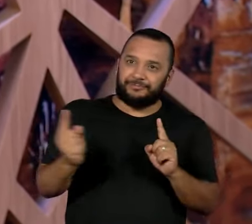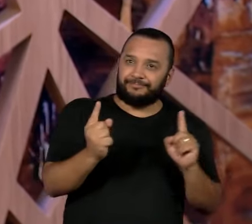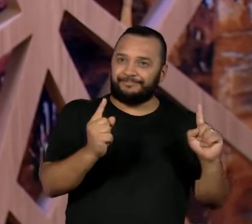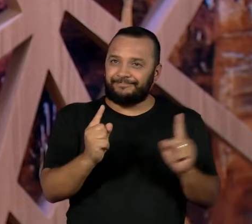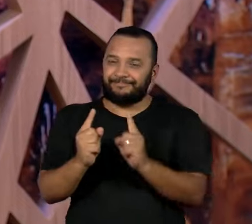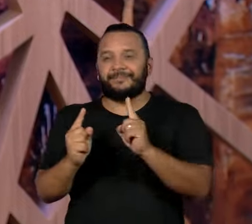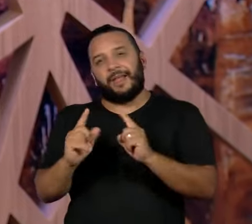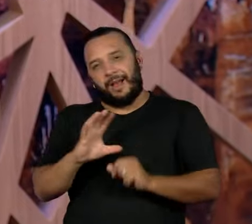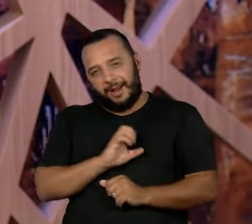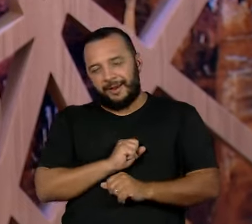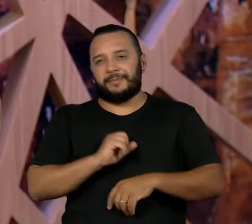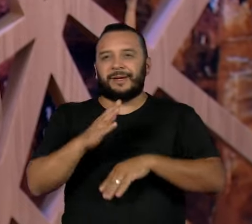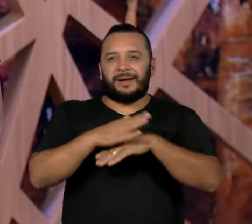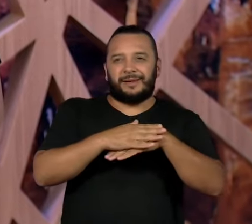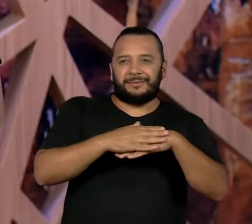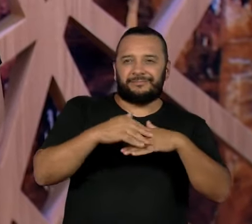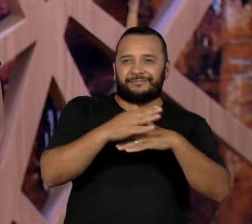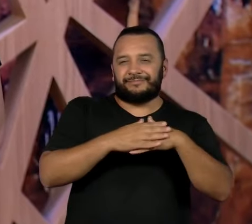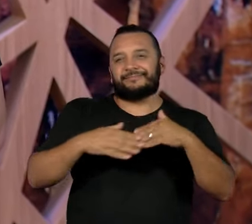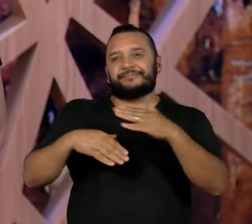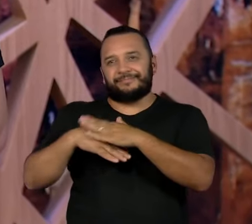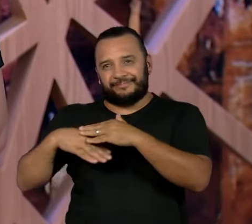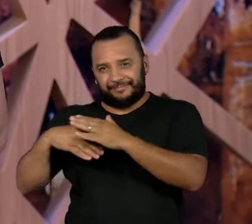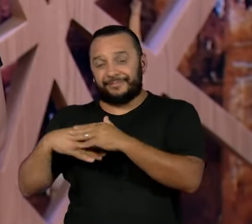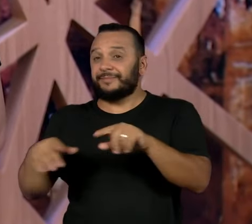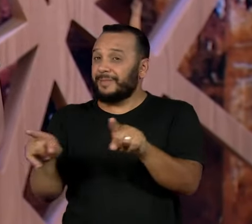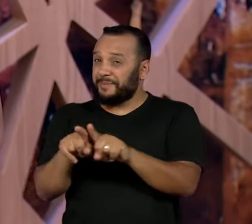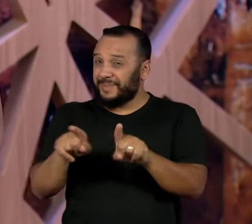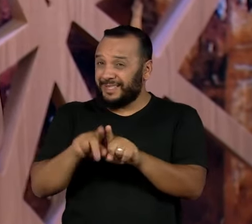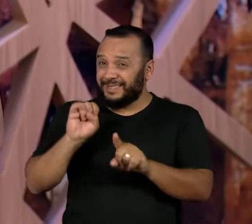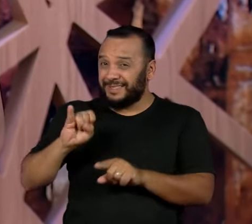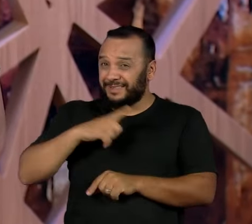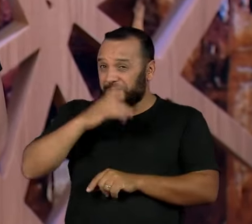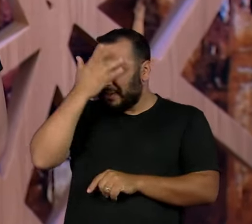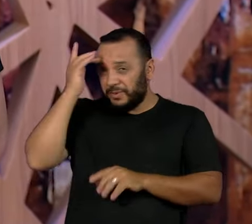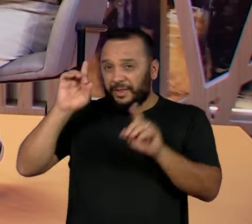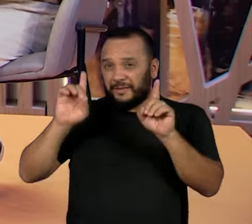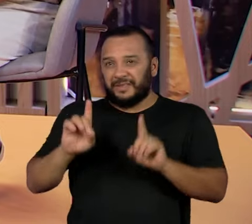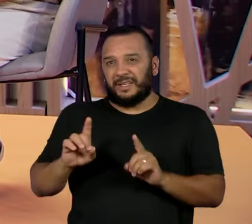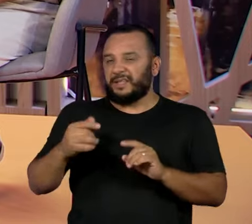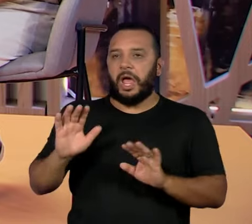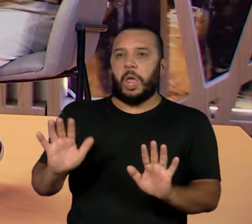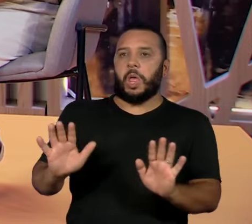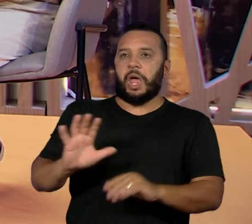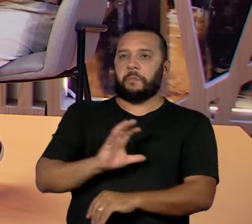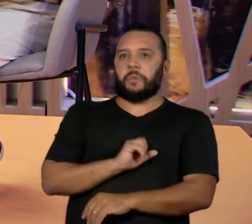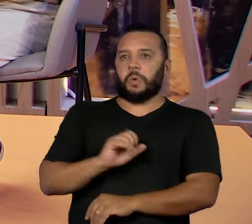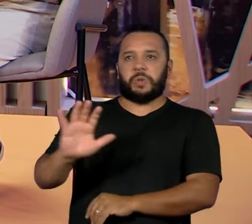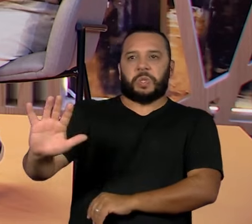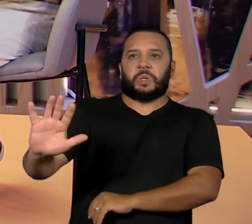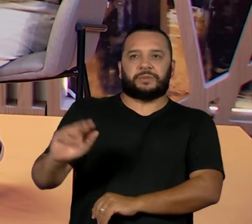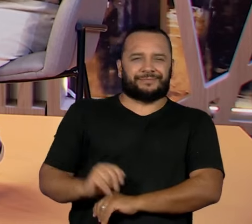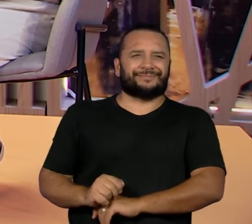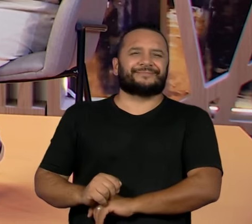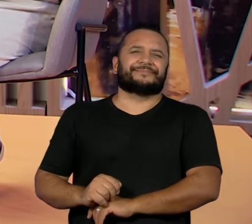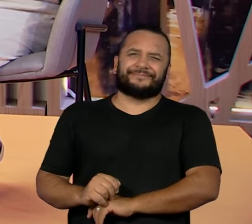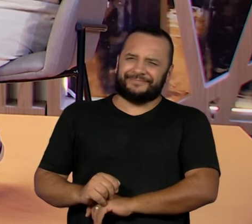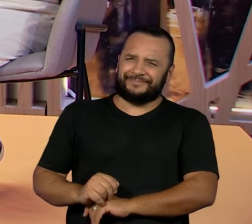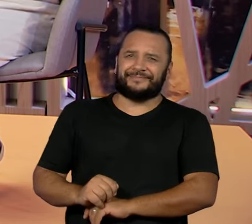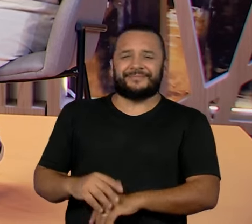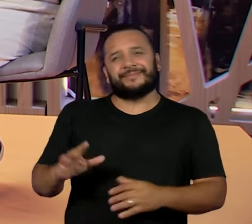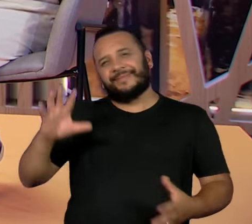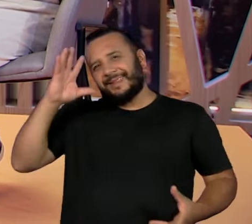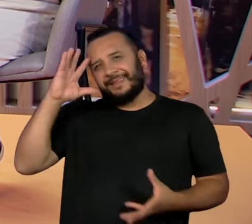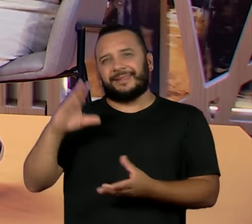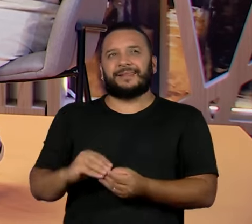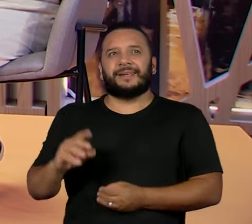negado o afeto, o carinho e o amor, sobretudo quando você é uma pessoa com deficiência. Então, eu acho que